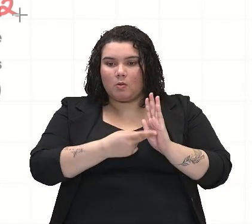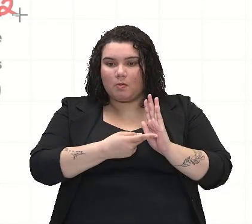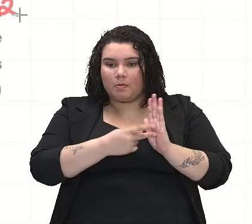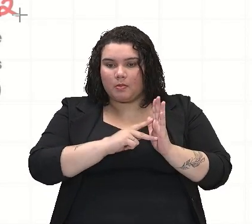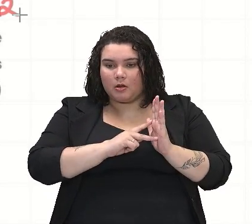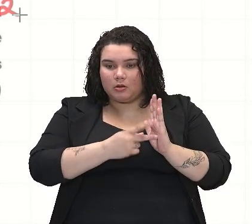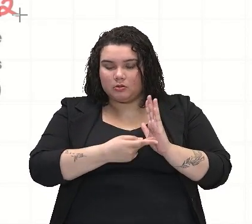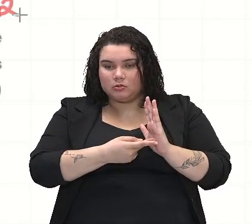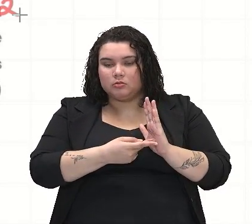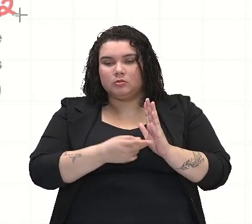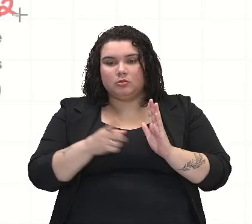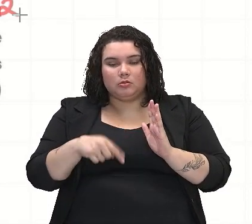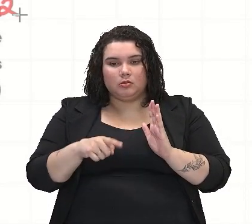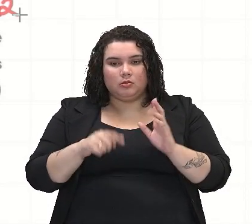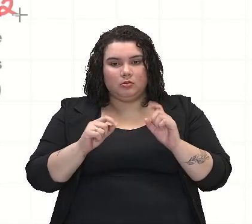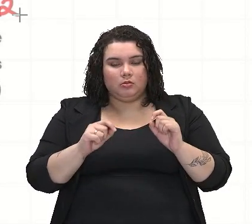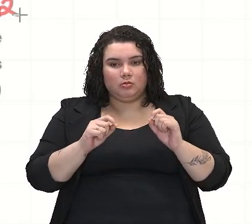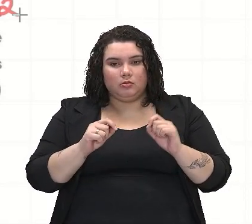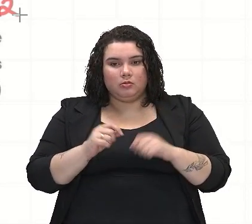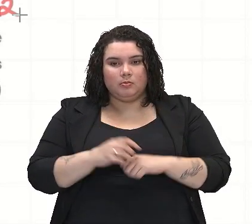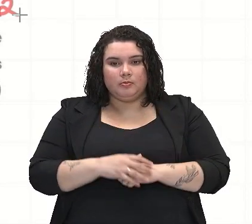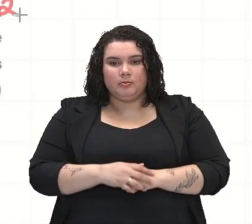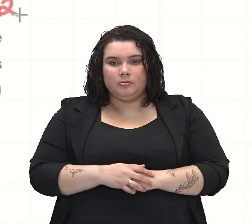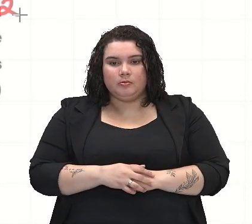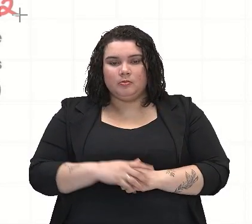é, né,